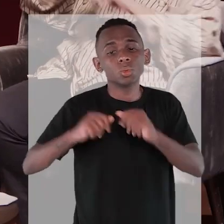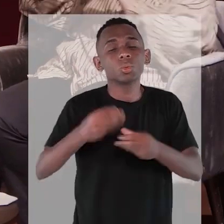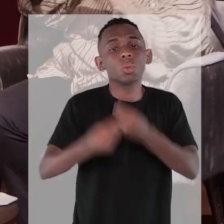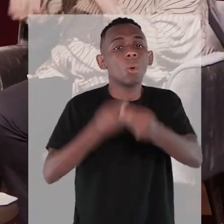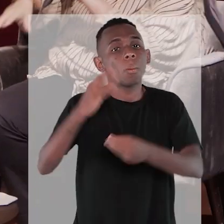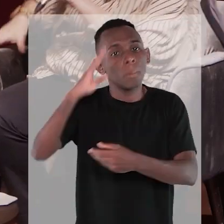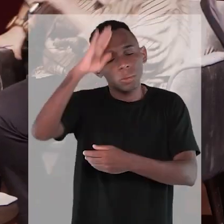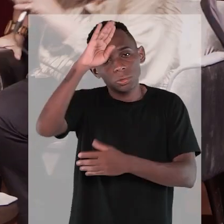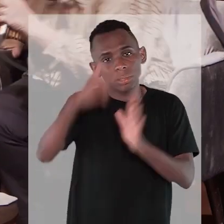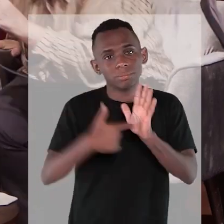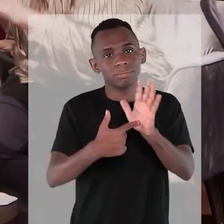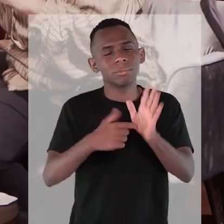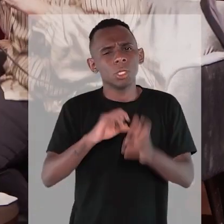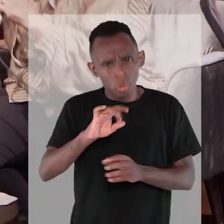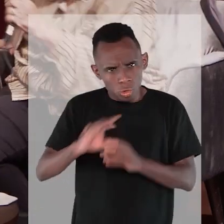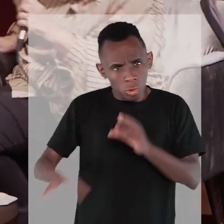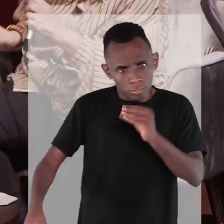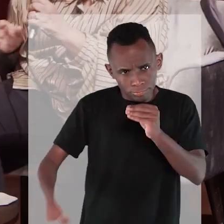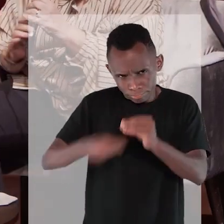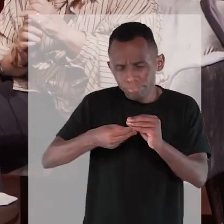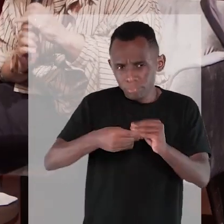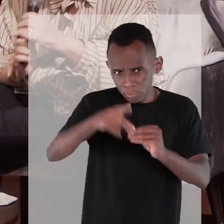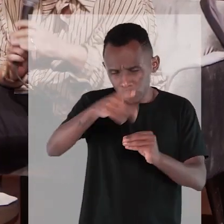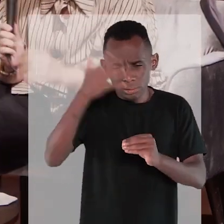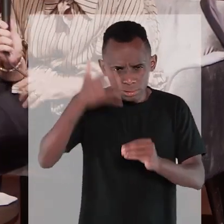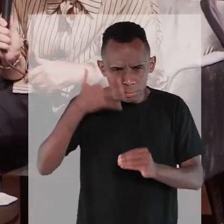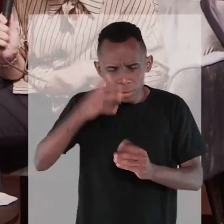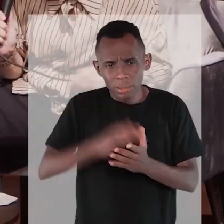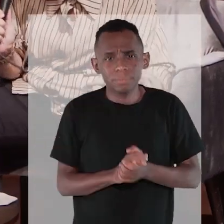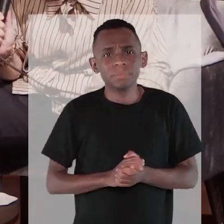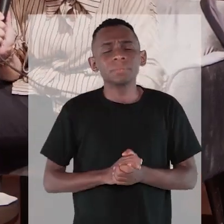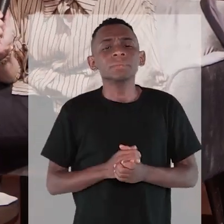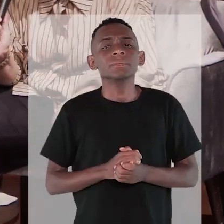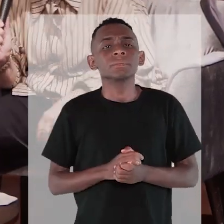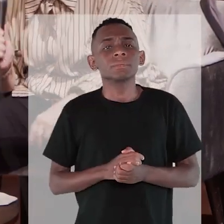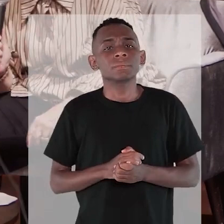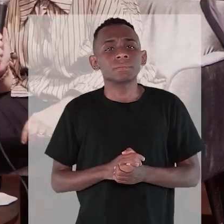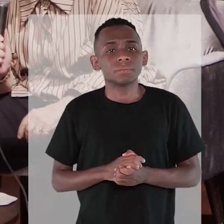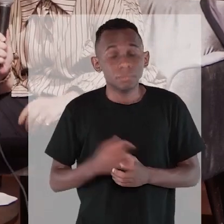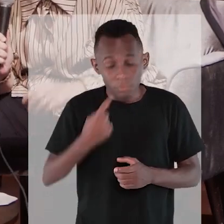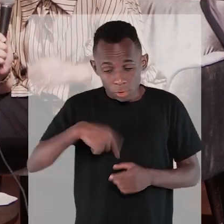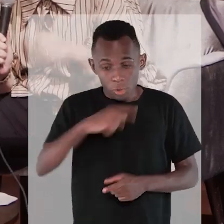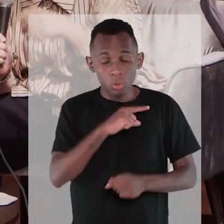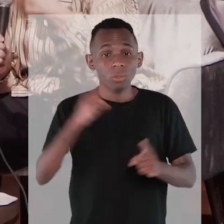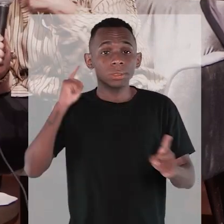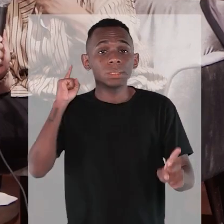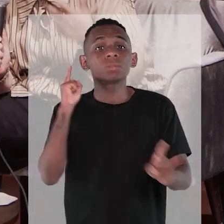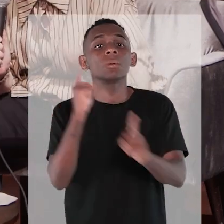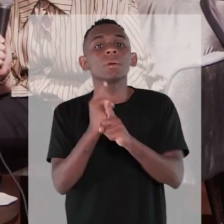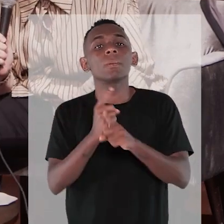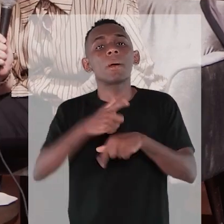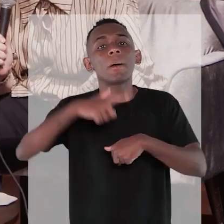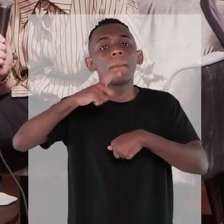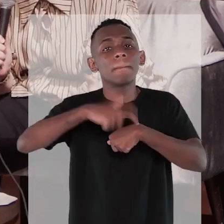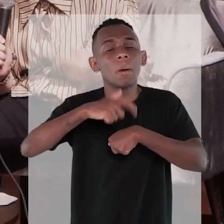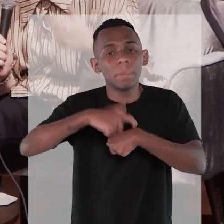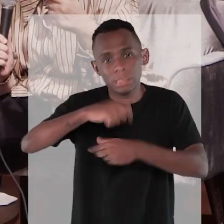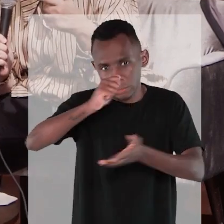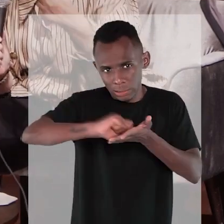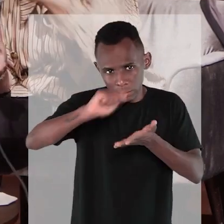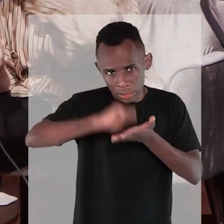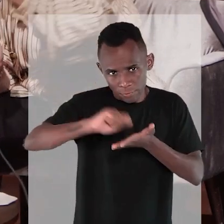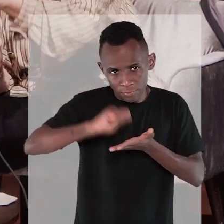Tem só completar uma coisa que você falou aí, que a gente descobriu, lembra? que, na hora que a gente estava